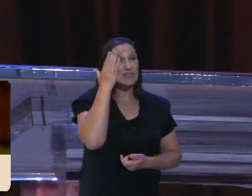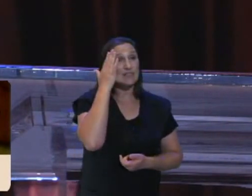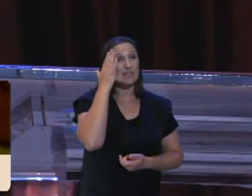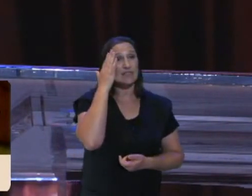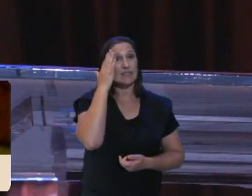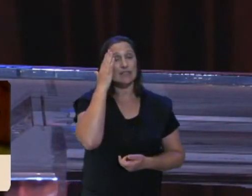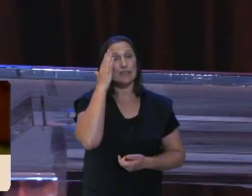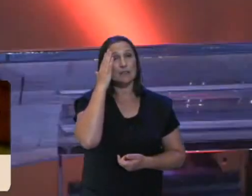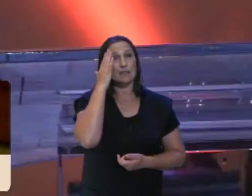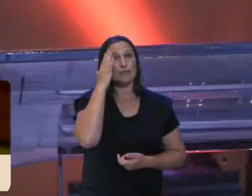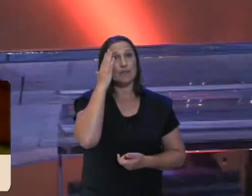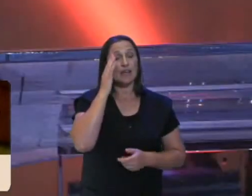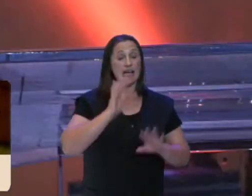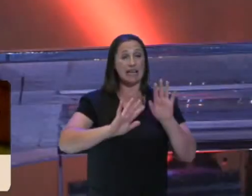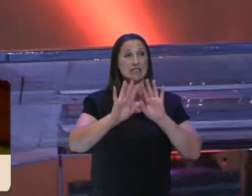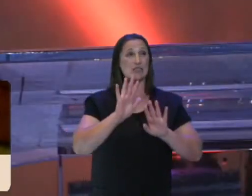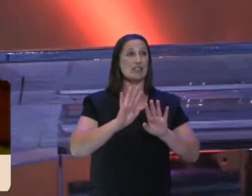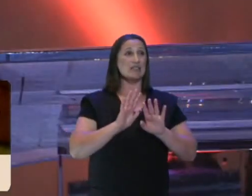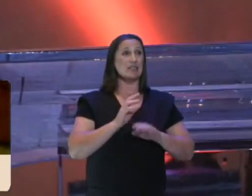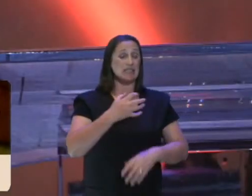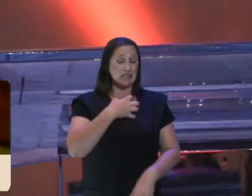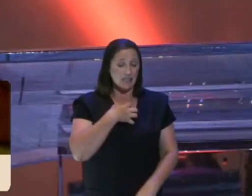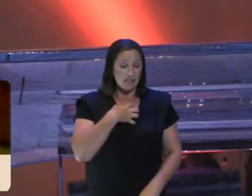Então às vezes a gente se sente na caverna,